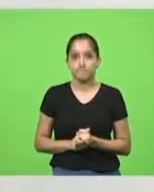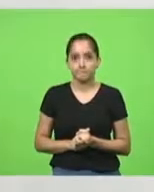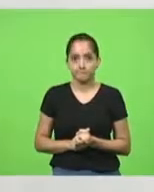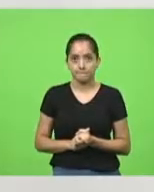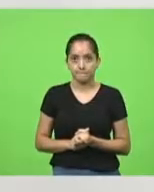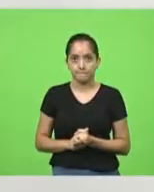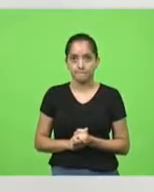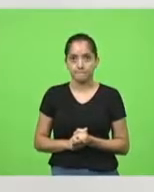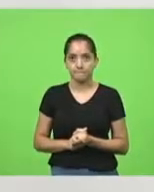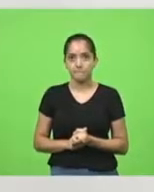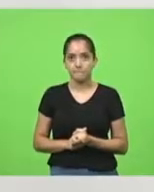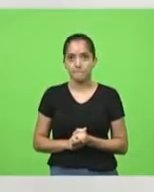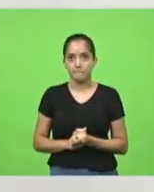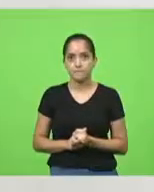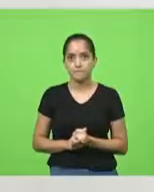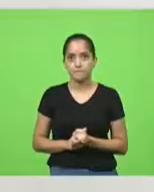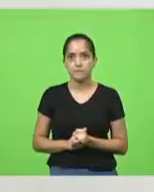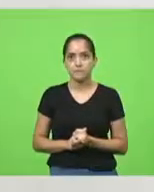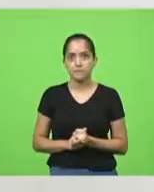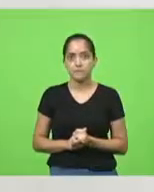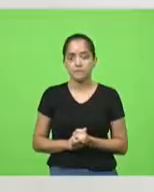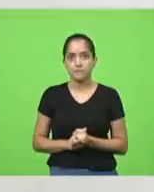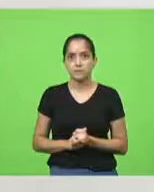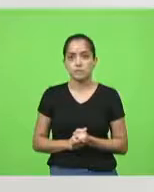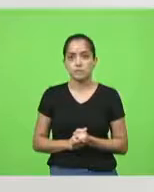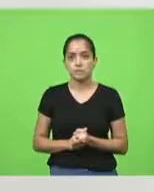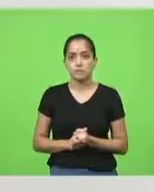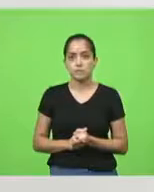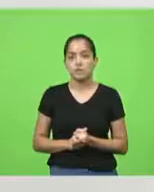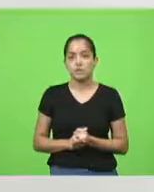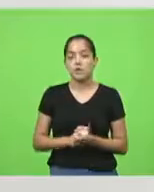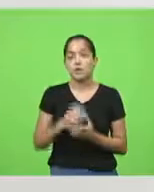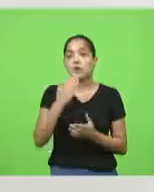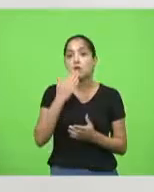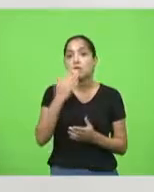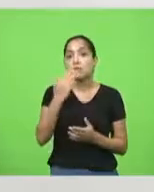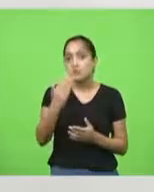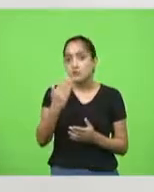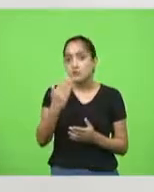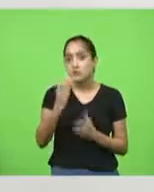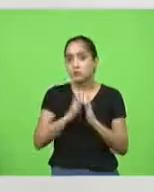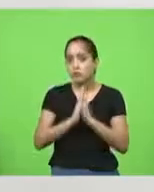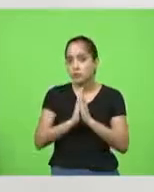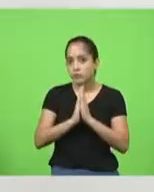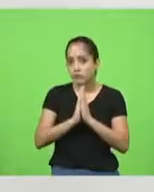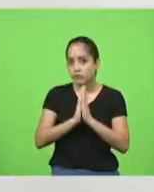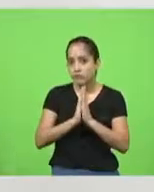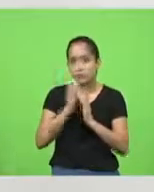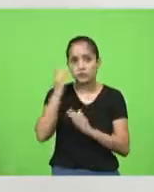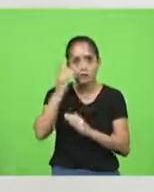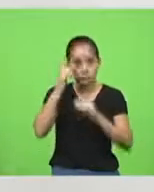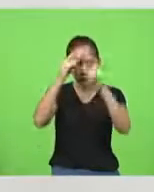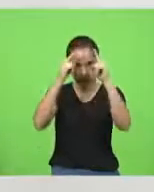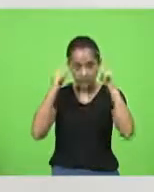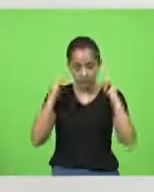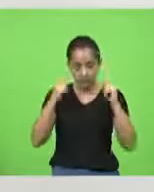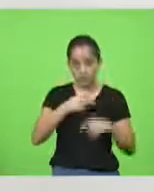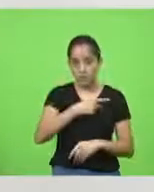Só uma parte, deputado. Só deixa eu terminar aqui. Eu vou pedir, pelo amor de Deus, deputado Neudir Sareta, que Vossa Excelência, como presidente